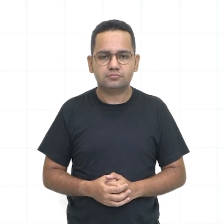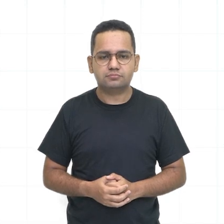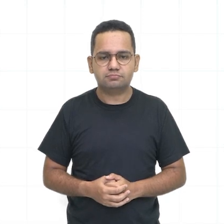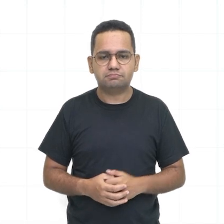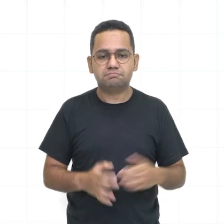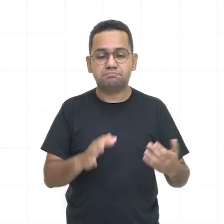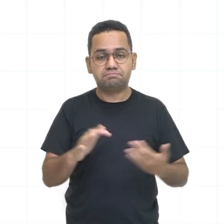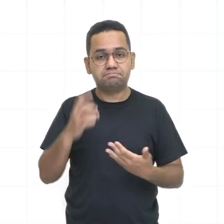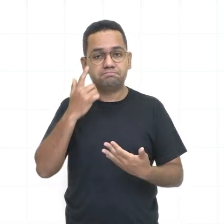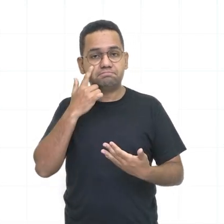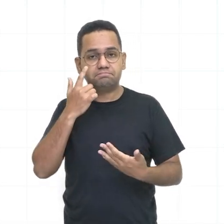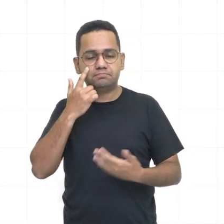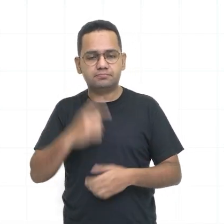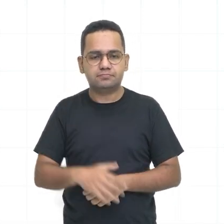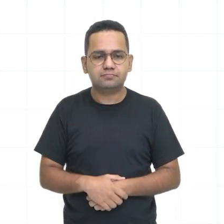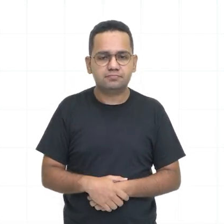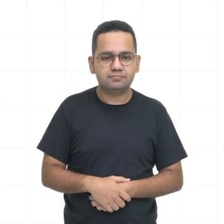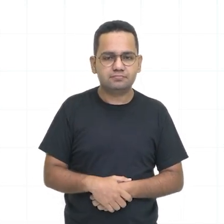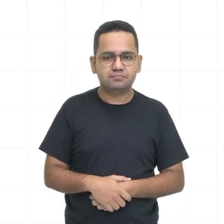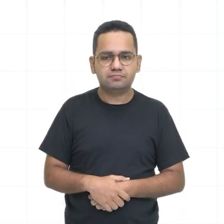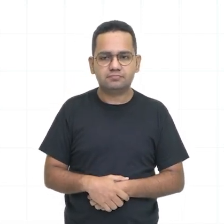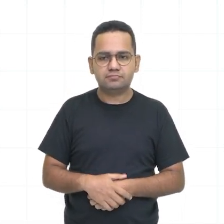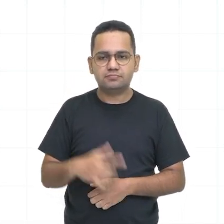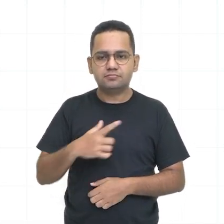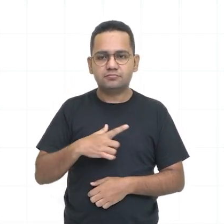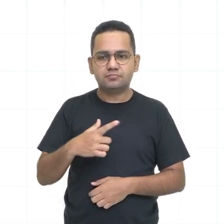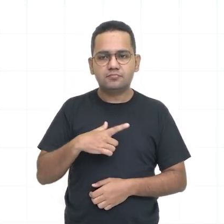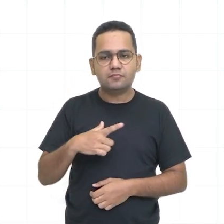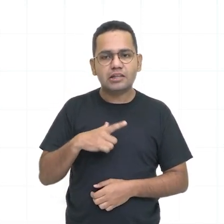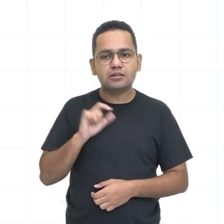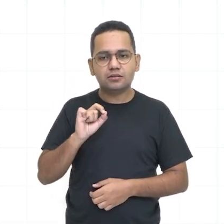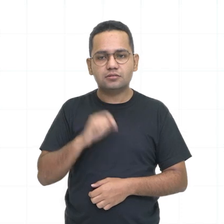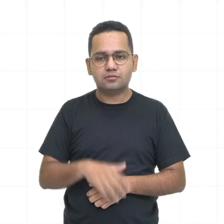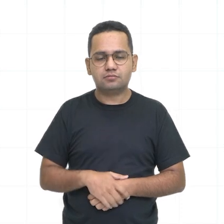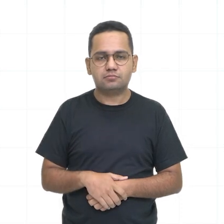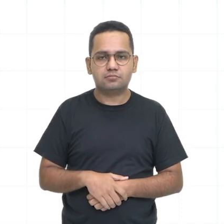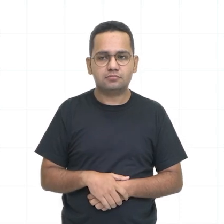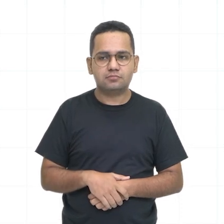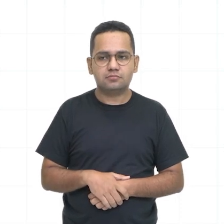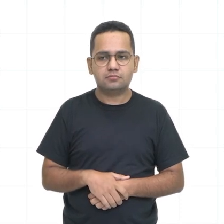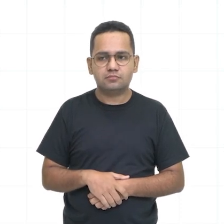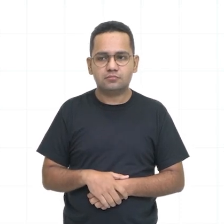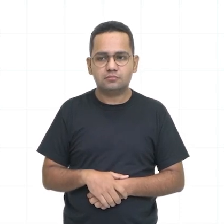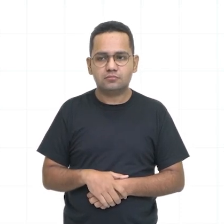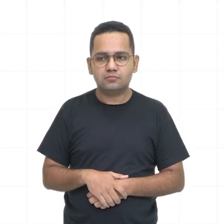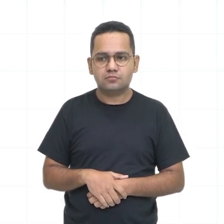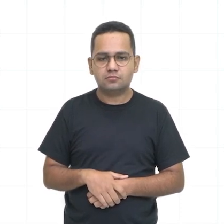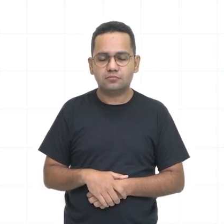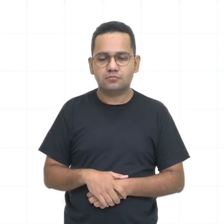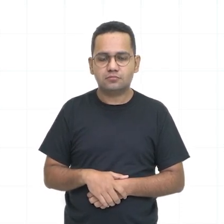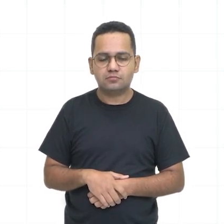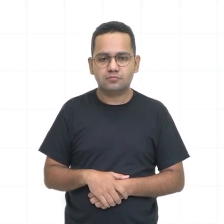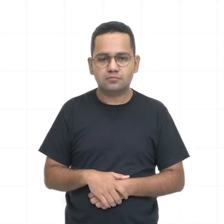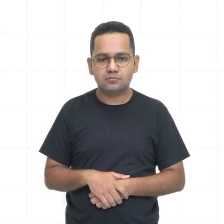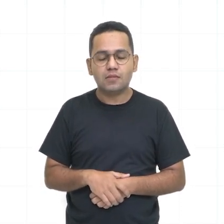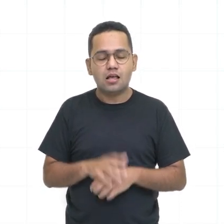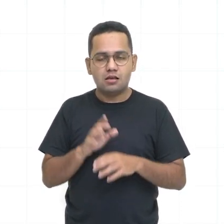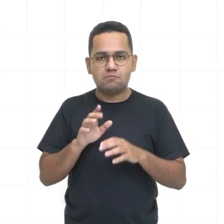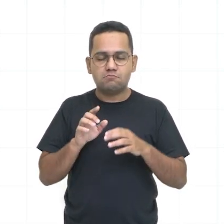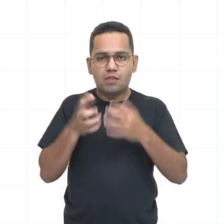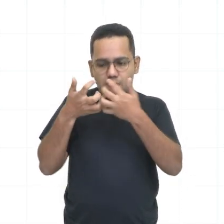no citoplasma são as organelas citoplasmáticas que estão ali